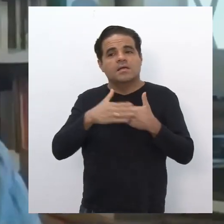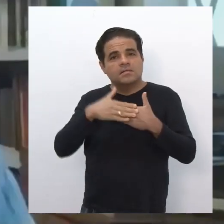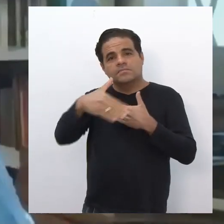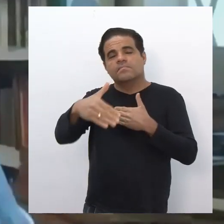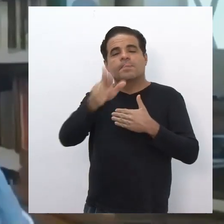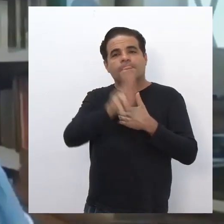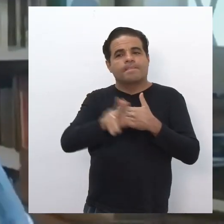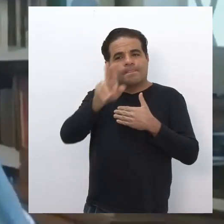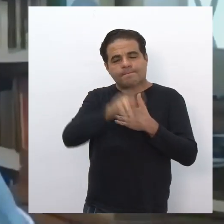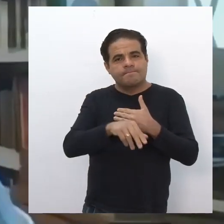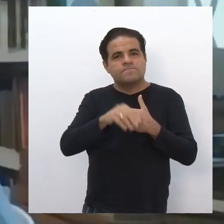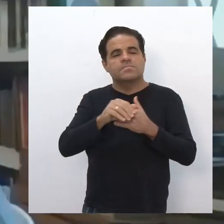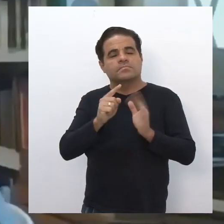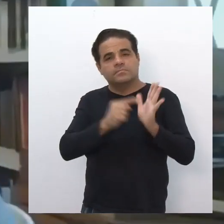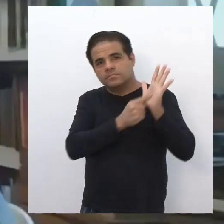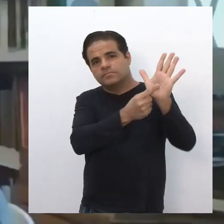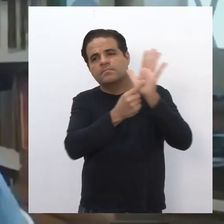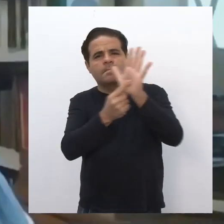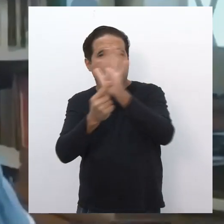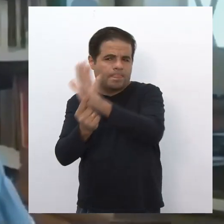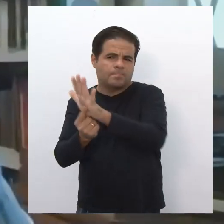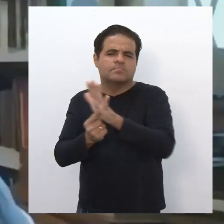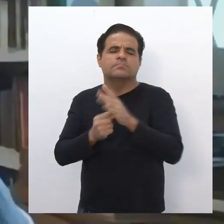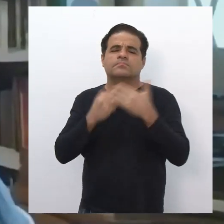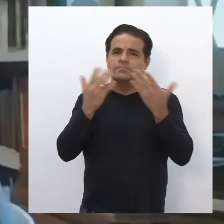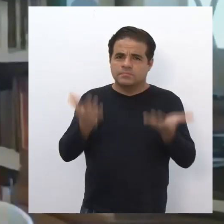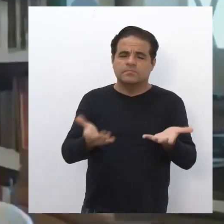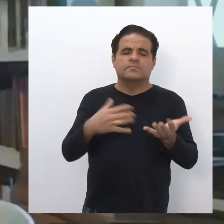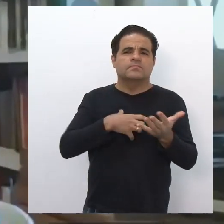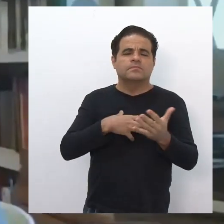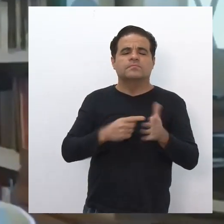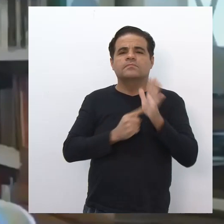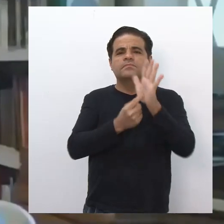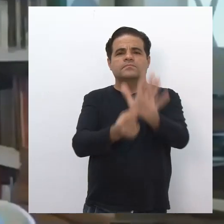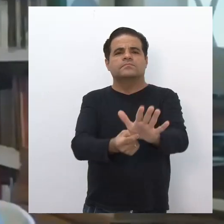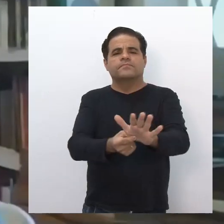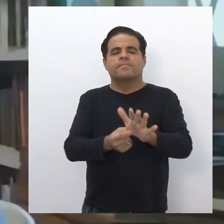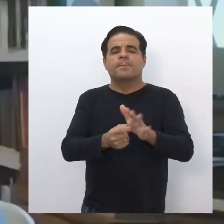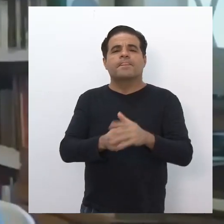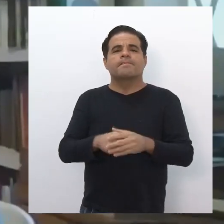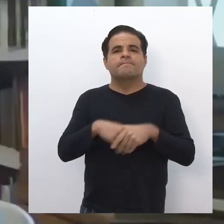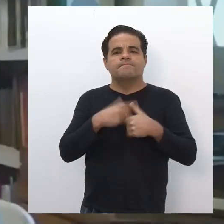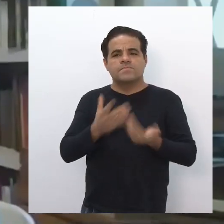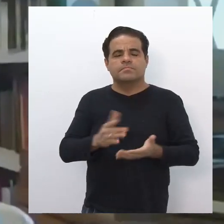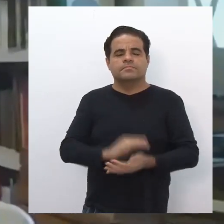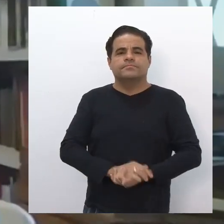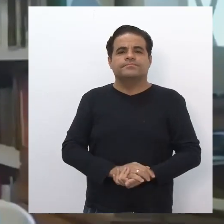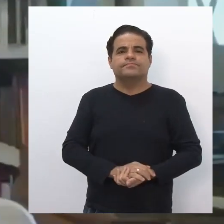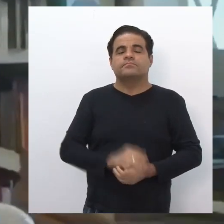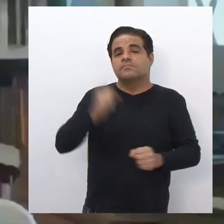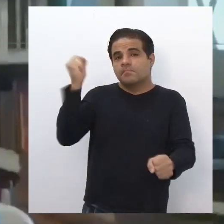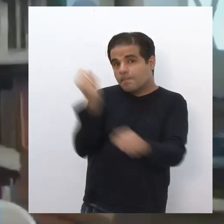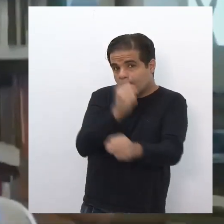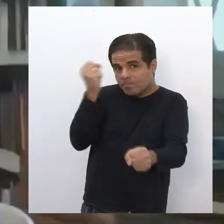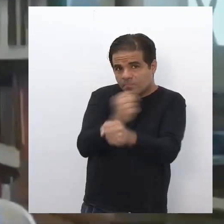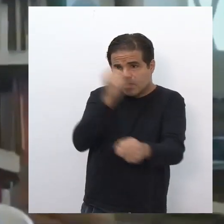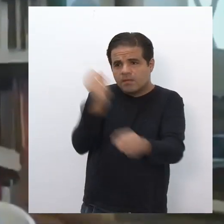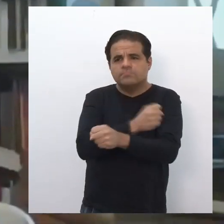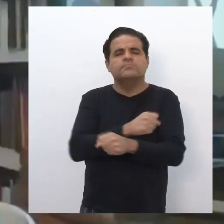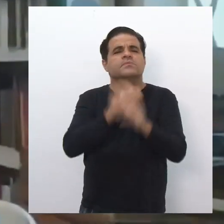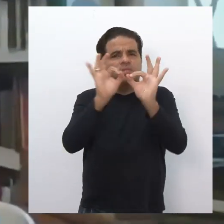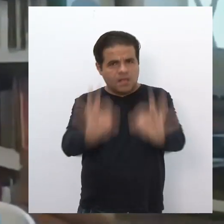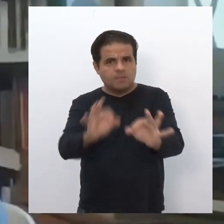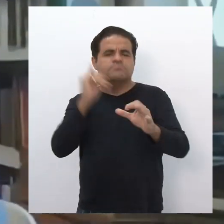através do meio que ele indicar, e-mail, o meio que ele indicar, né? Então, essa construção é de fato,